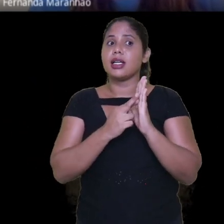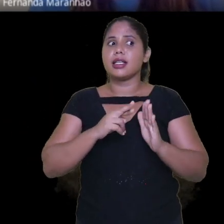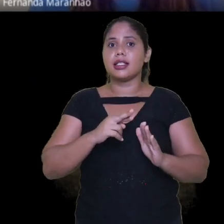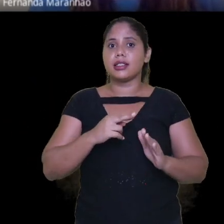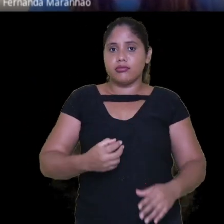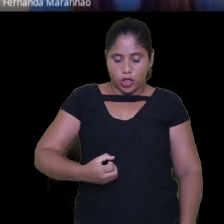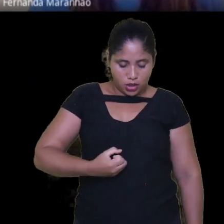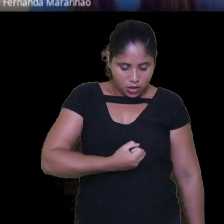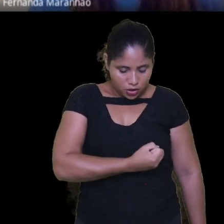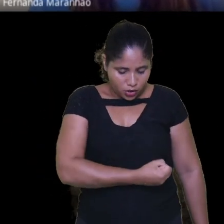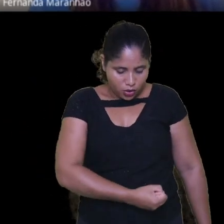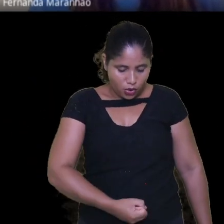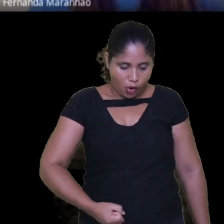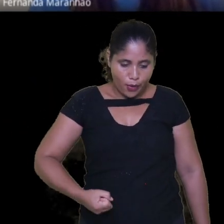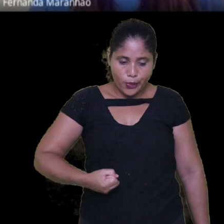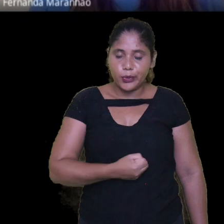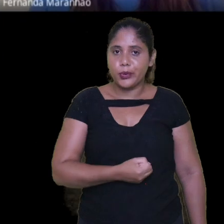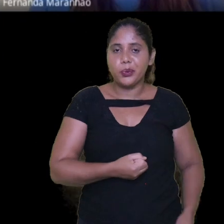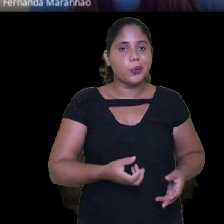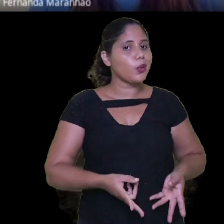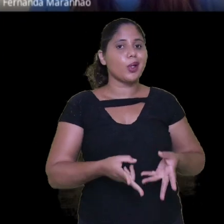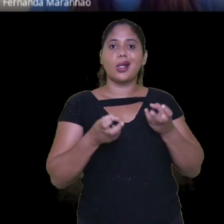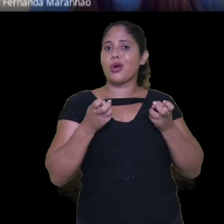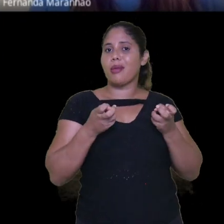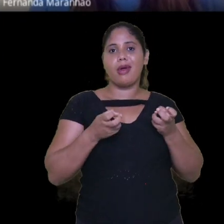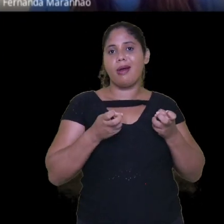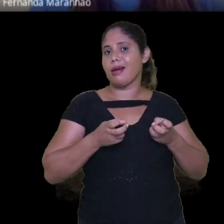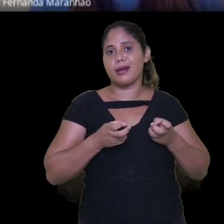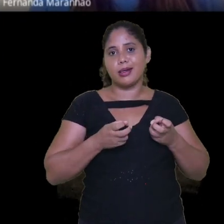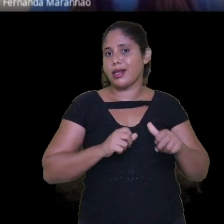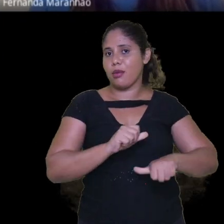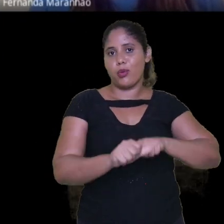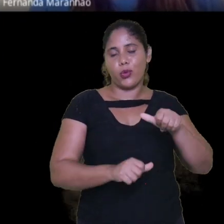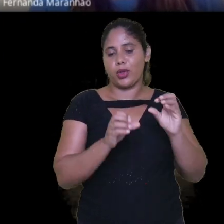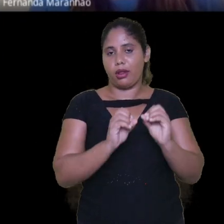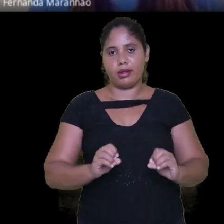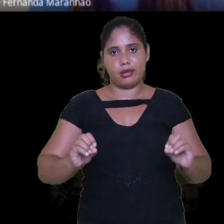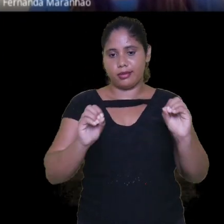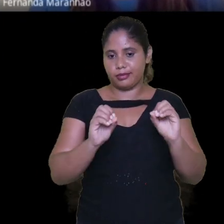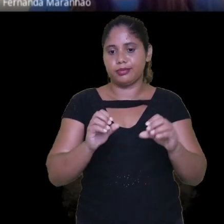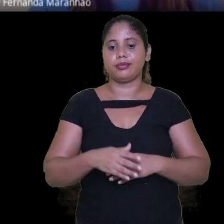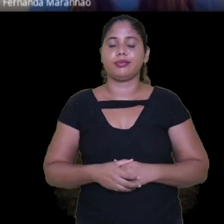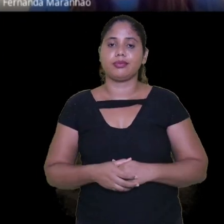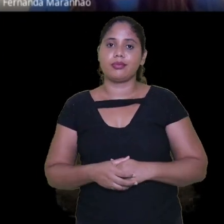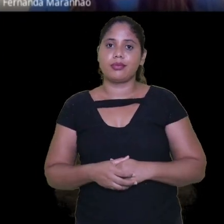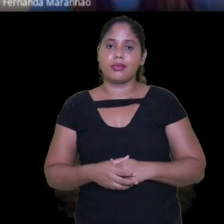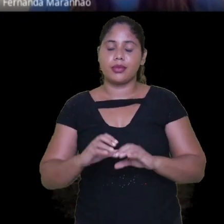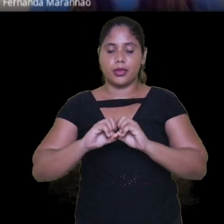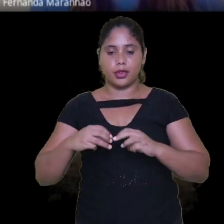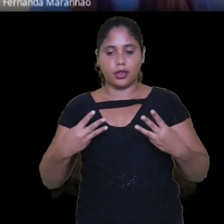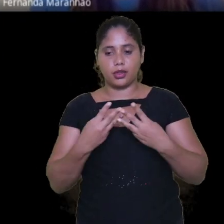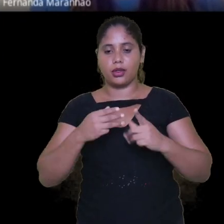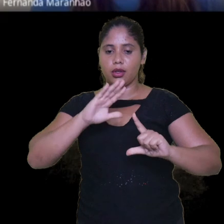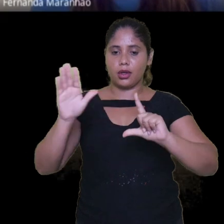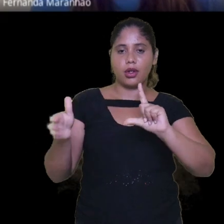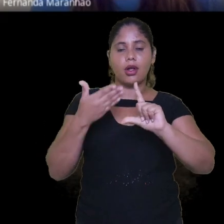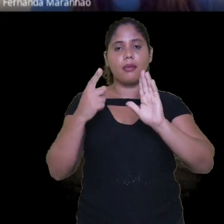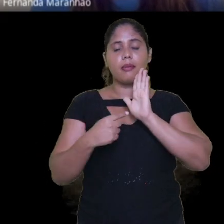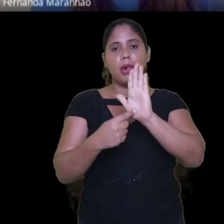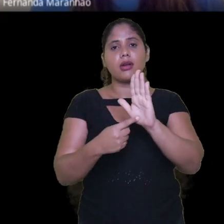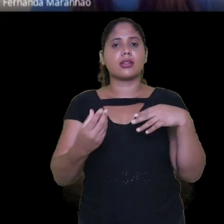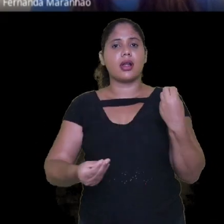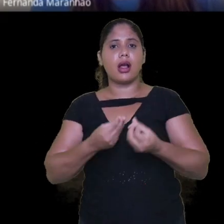da publicação que veio para fazer justamente a diferenciação prática de como nós